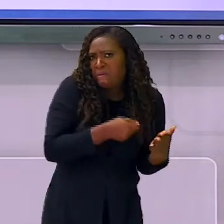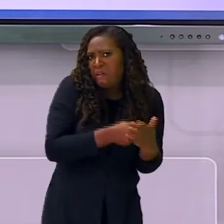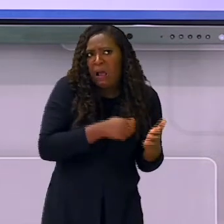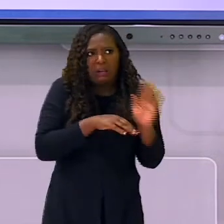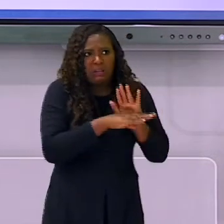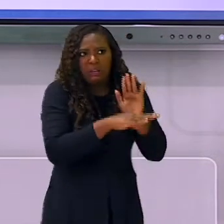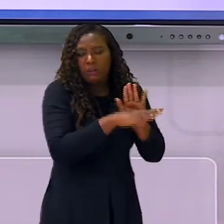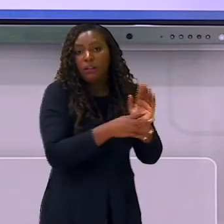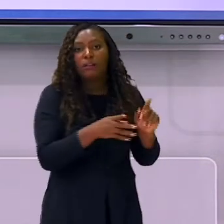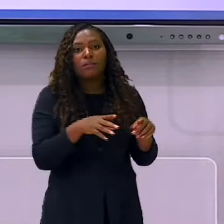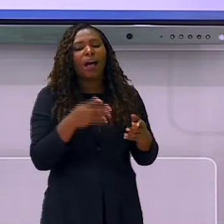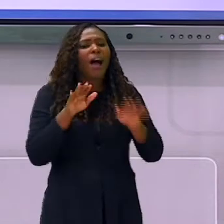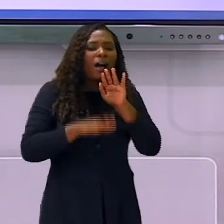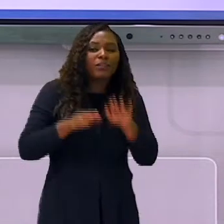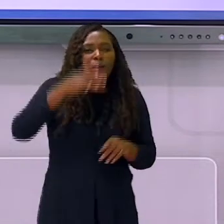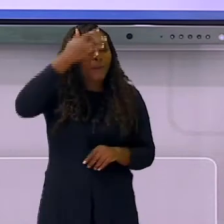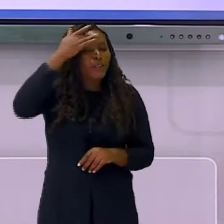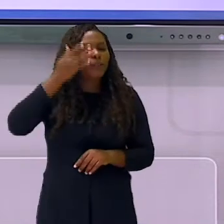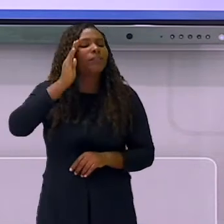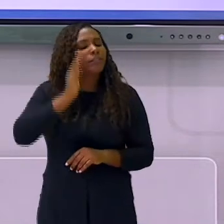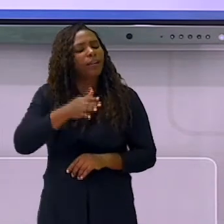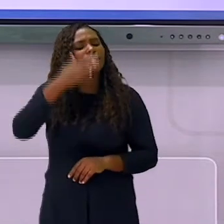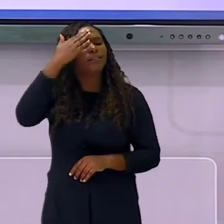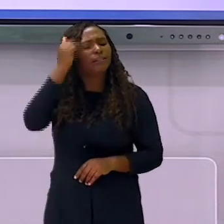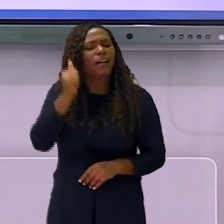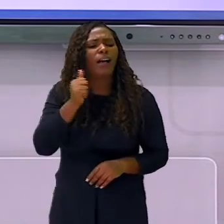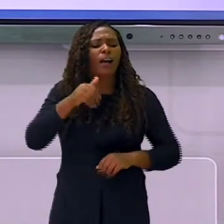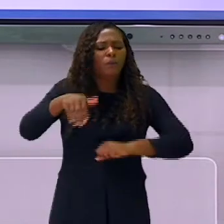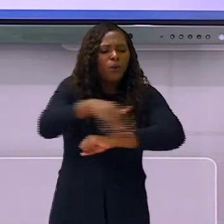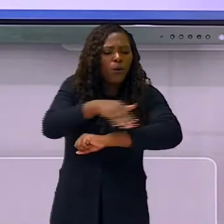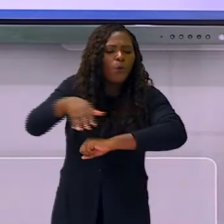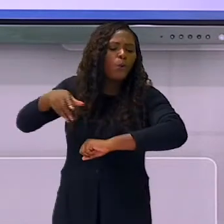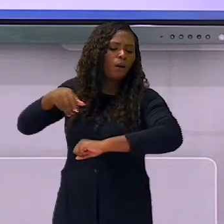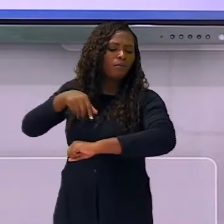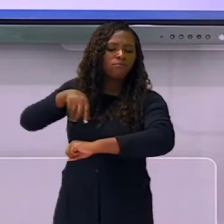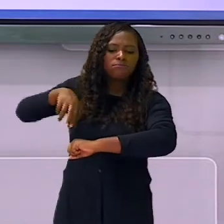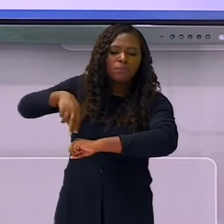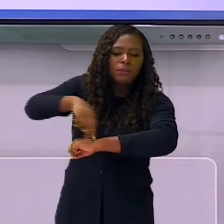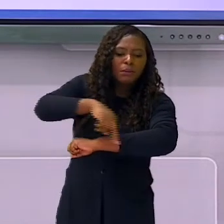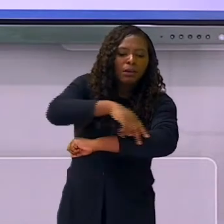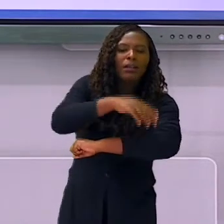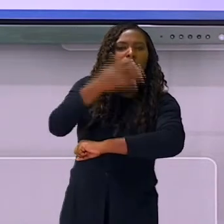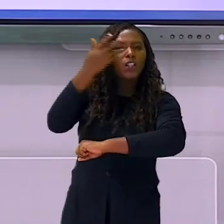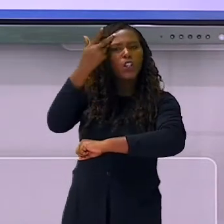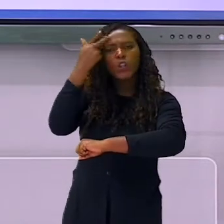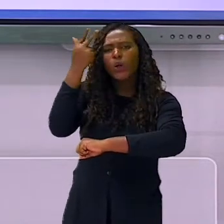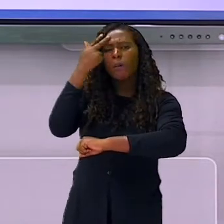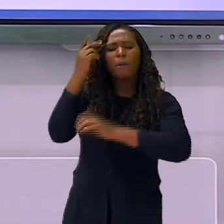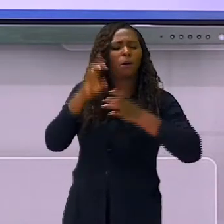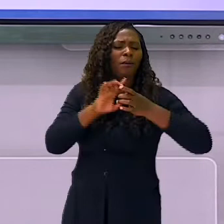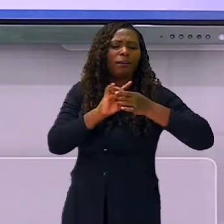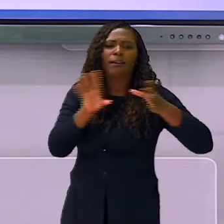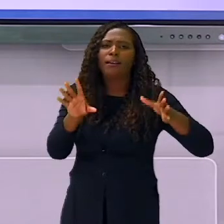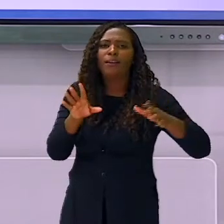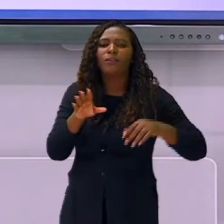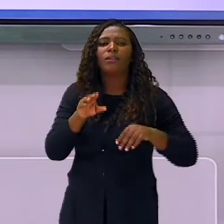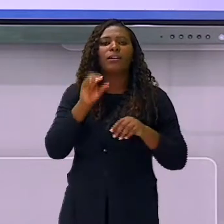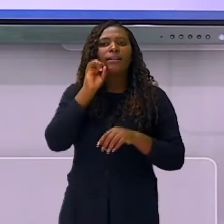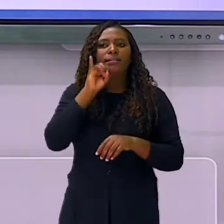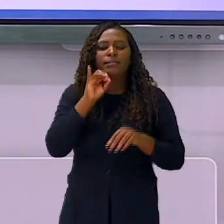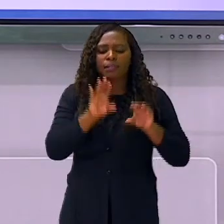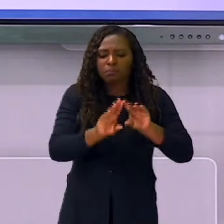os obstáculos, as guias rebaixadas e os buracos na calçada. Para ter certeza de que a